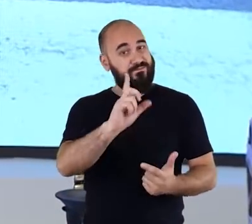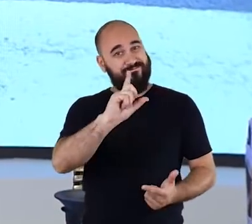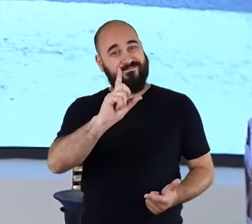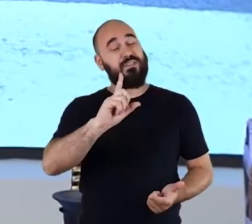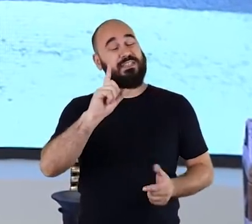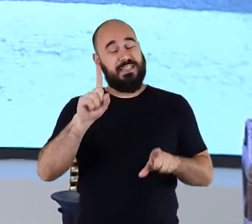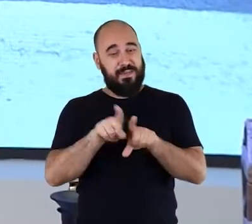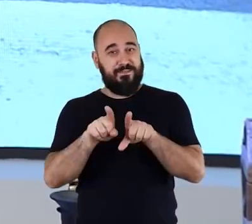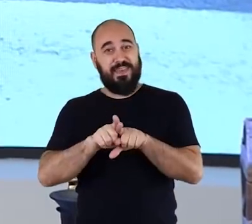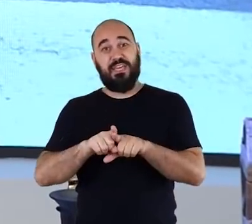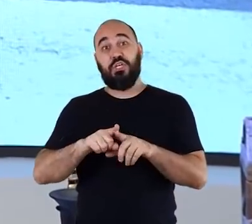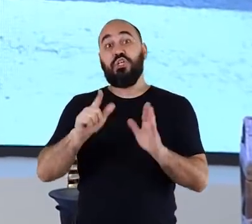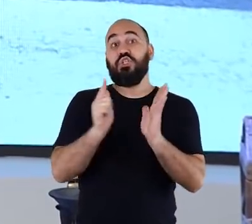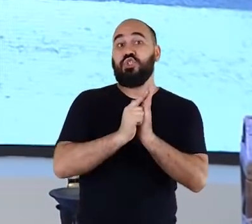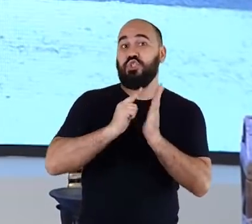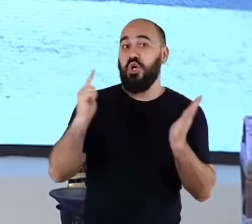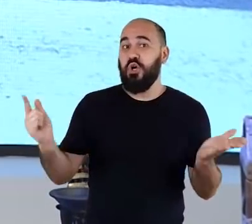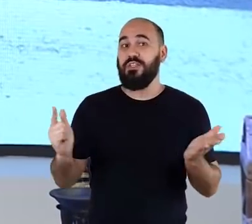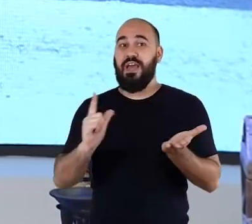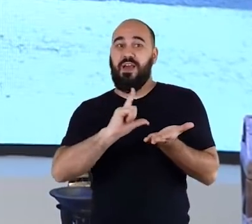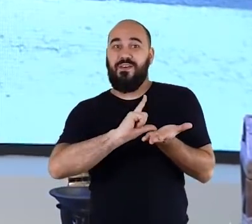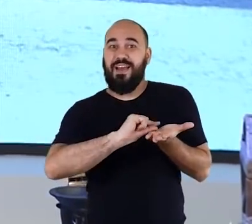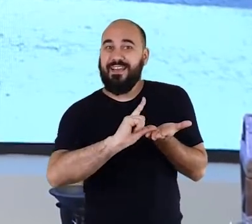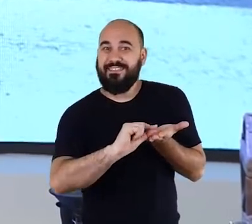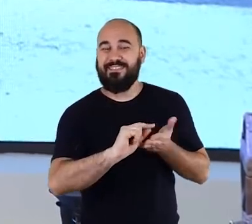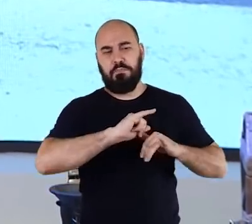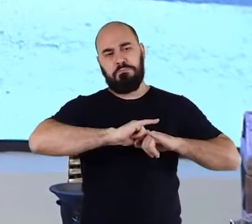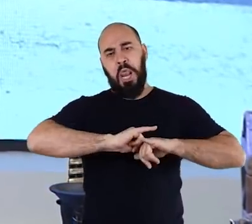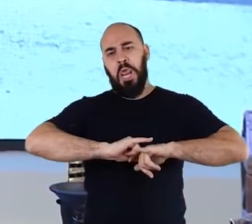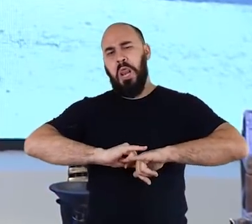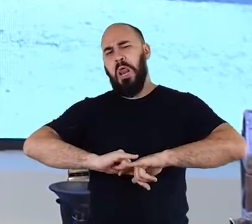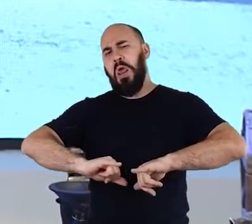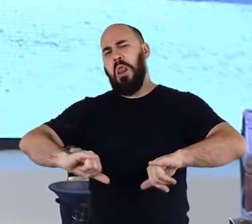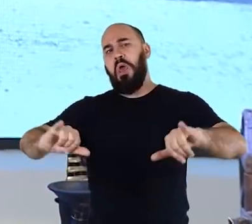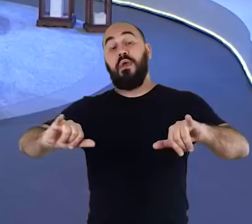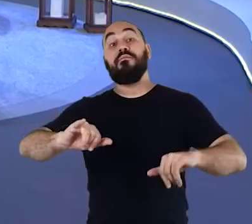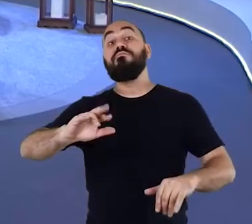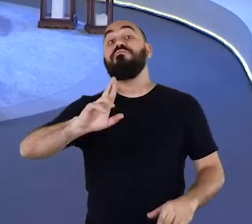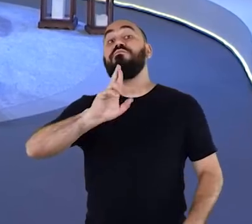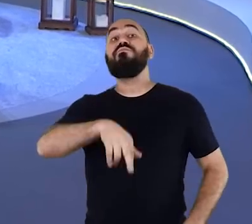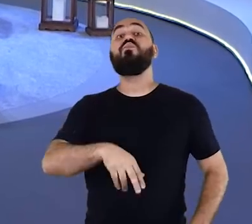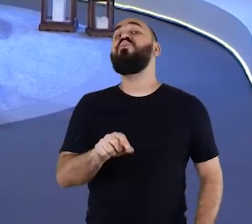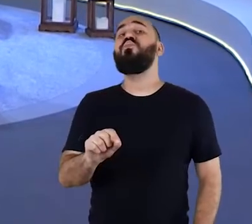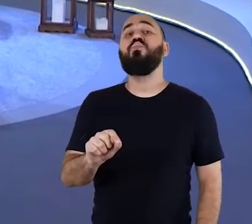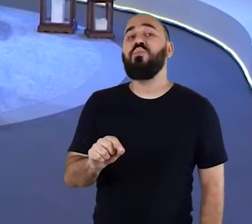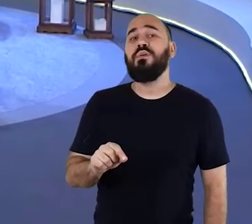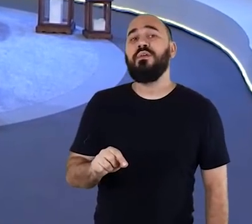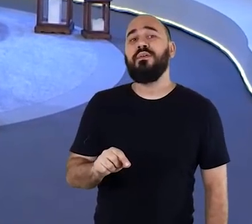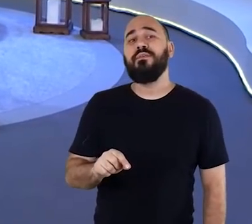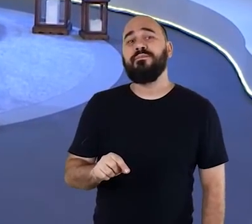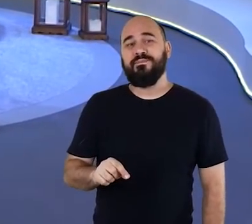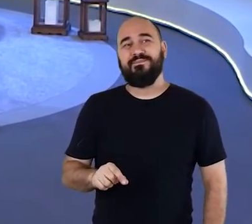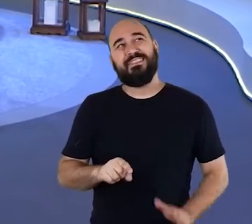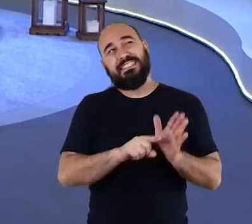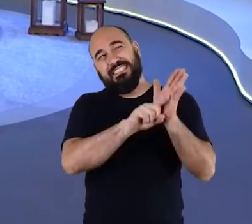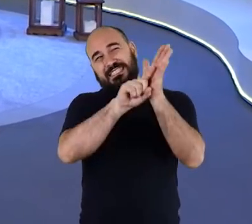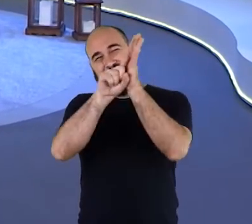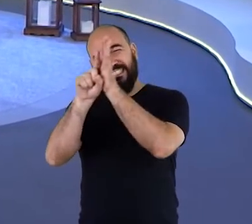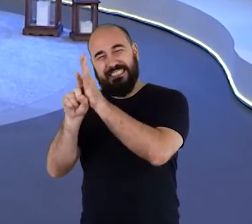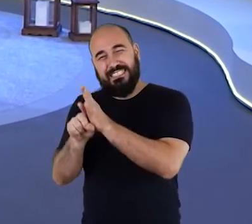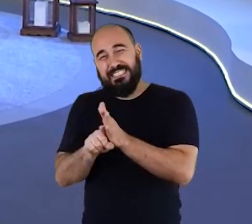ou revistas indexadas. E sabe qual foi o resultado? O resultado foi que André Lamer tinha